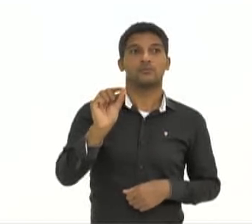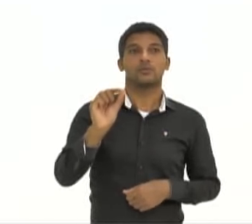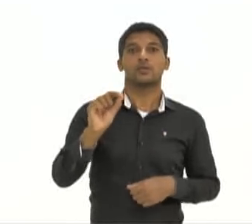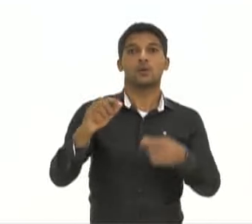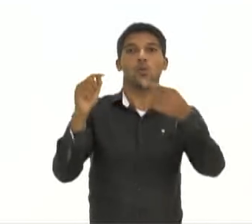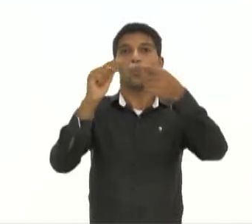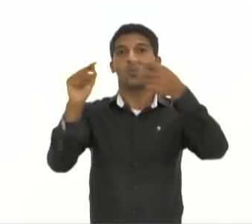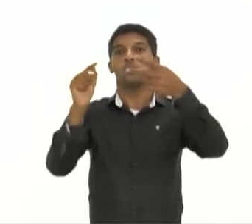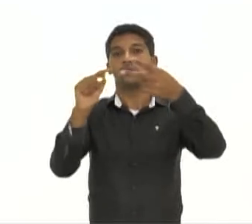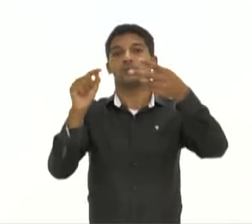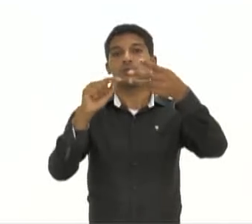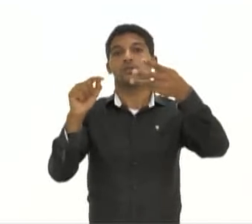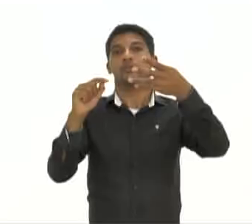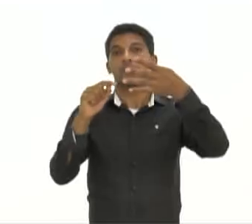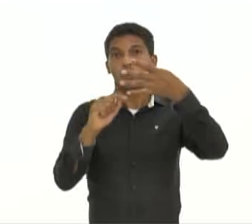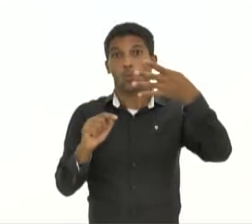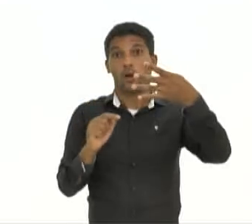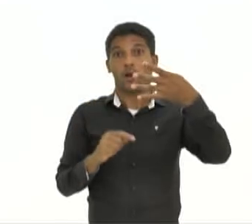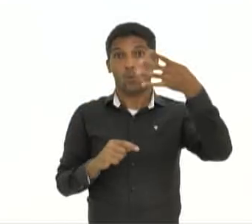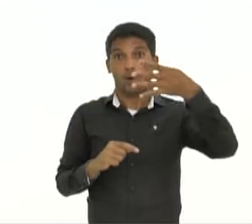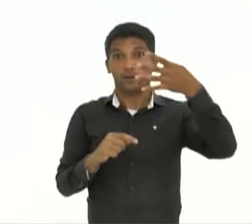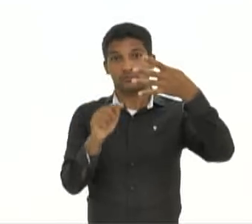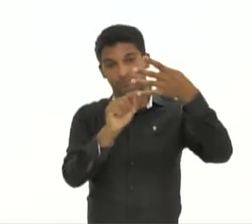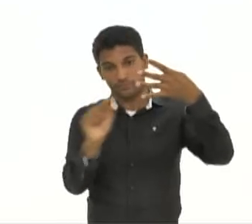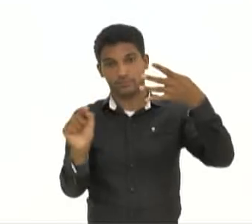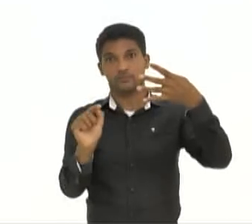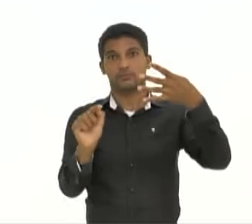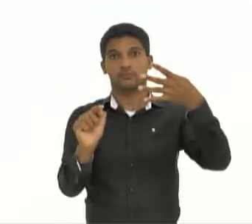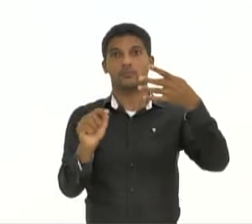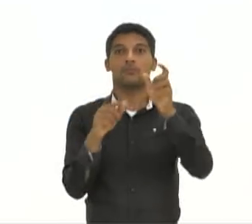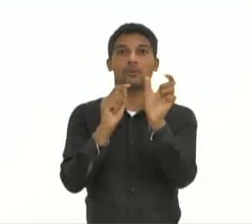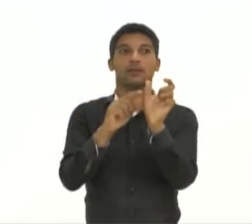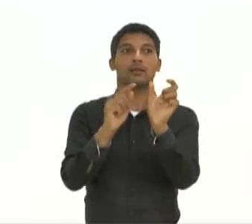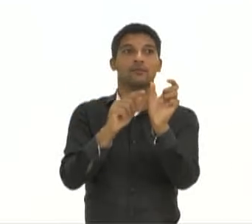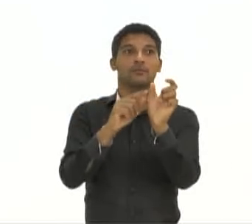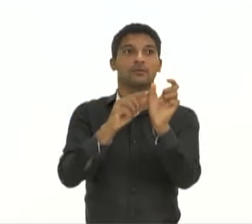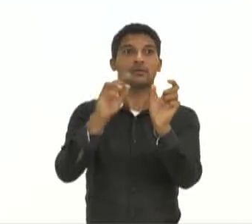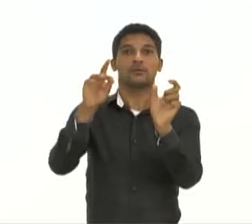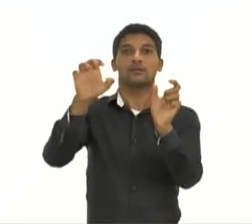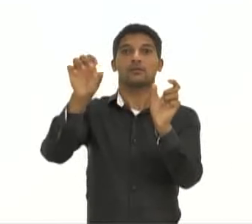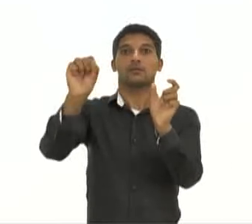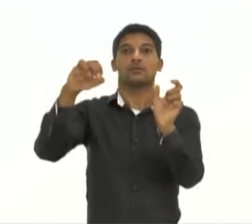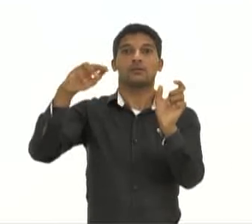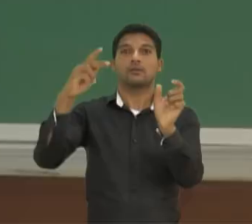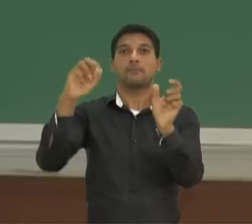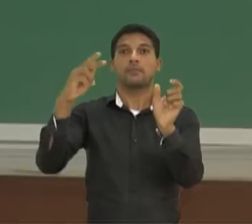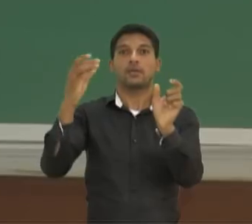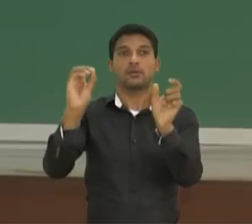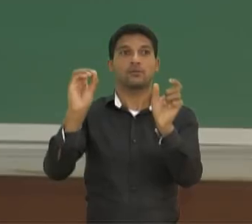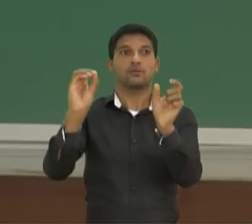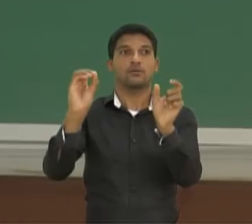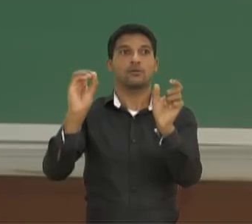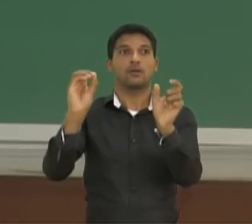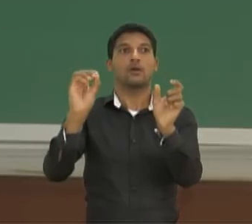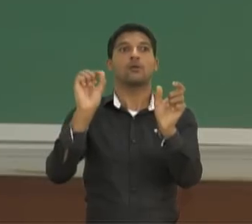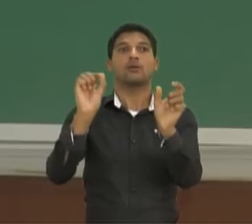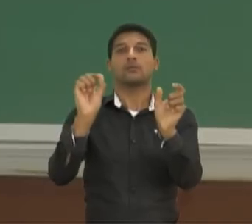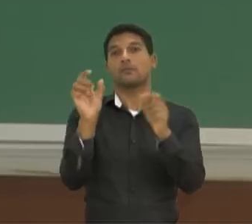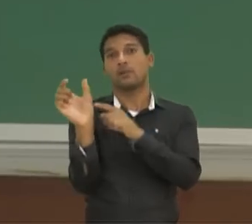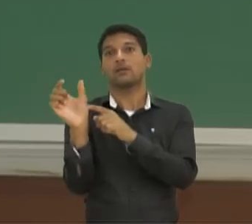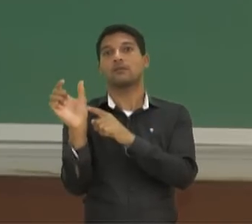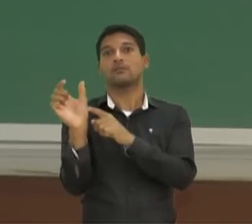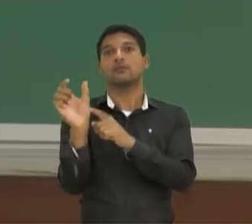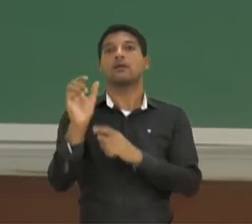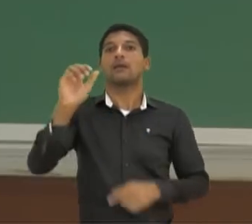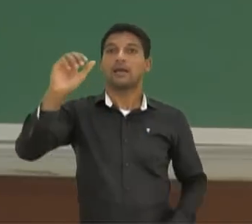quarta linha. Né? Depois da palavra desempenho, é a presente. Né? Essa presente o quê? Presente